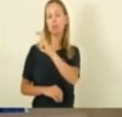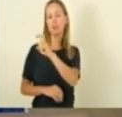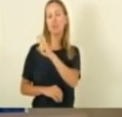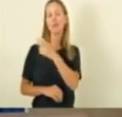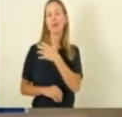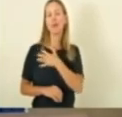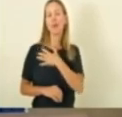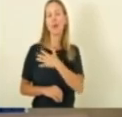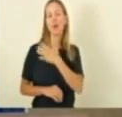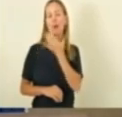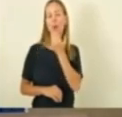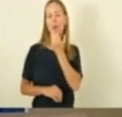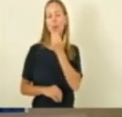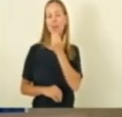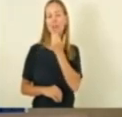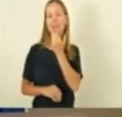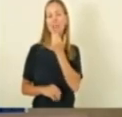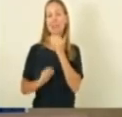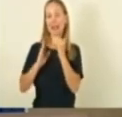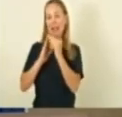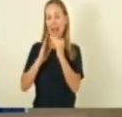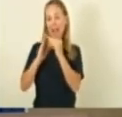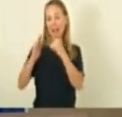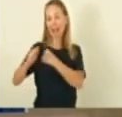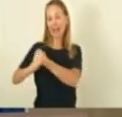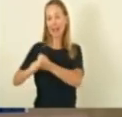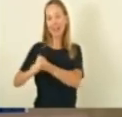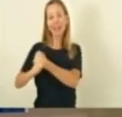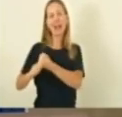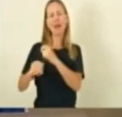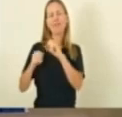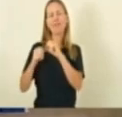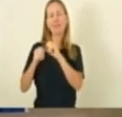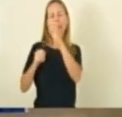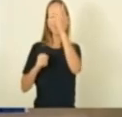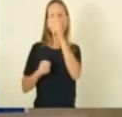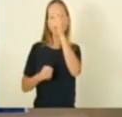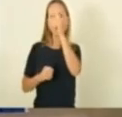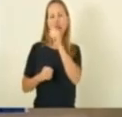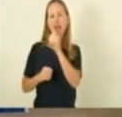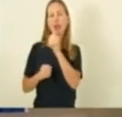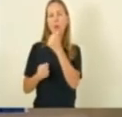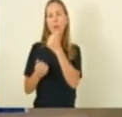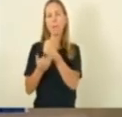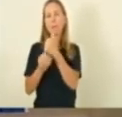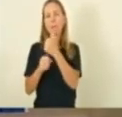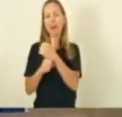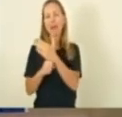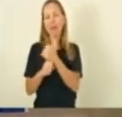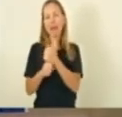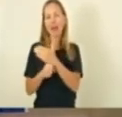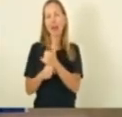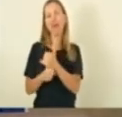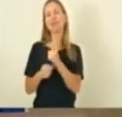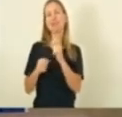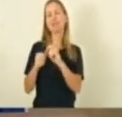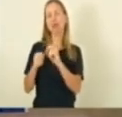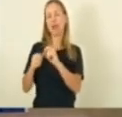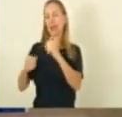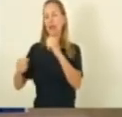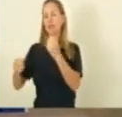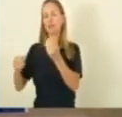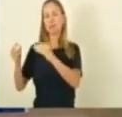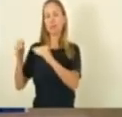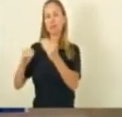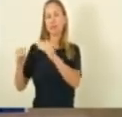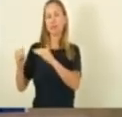comida caseira, e aí ela faz, normalmente no sábado à noite, ela faz um frango caipira com batata e coloca à mesa, coloca nas panelas mesmo,